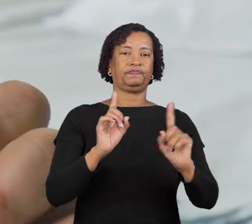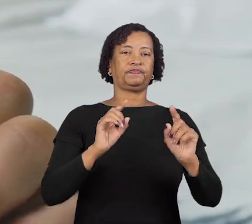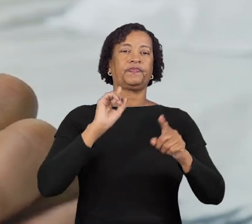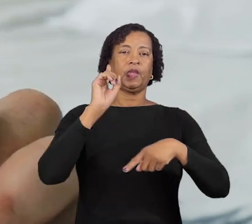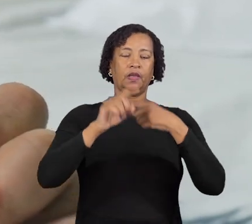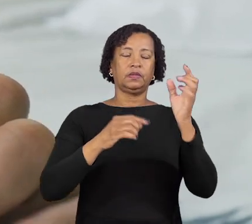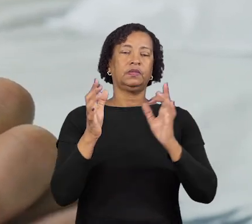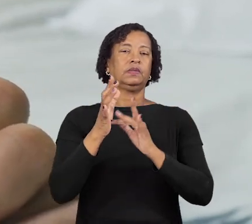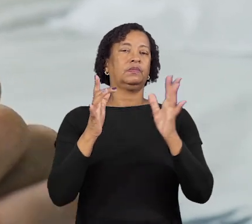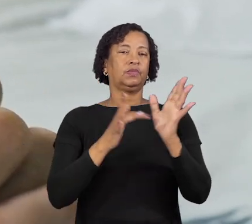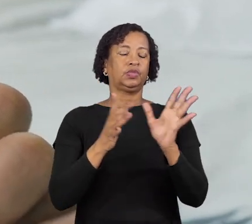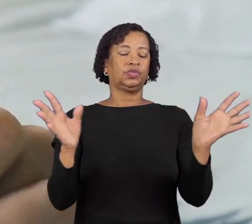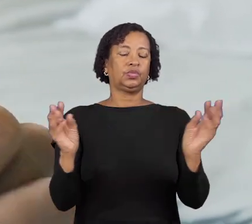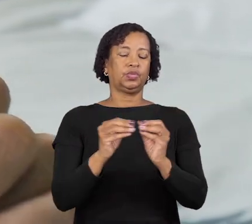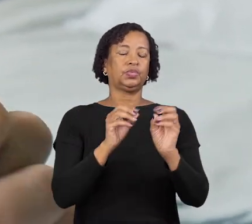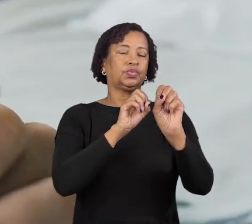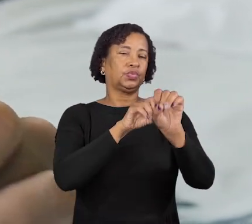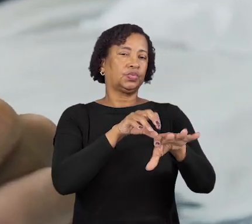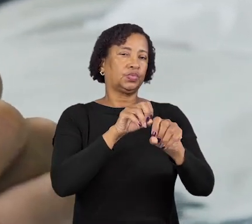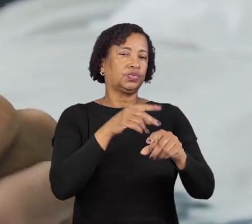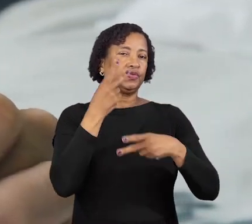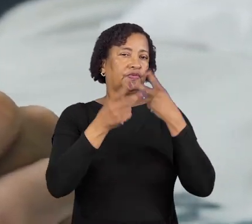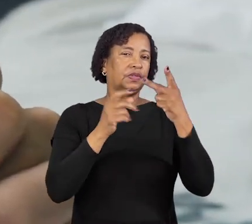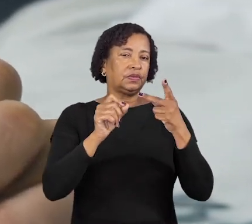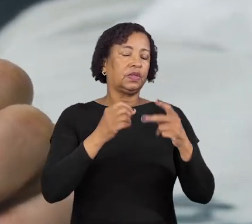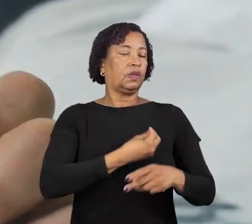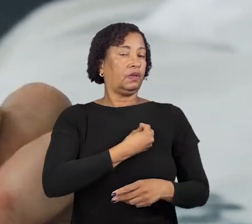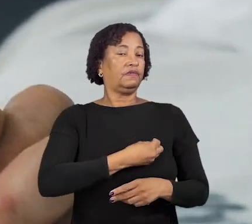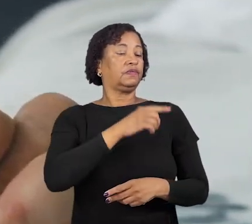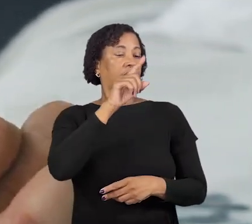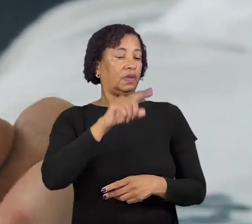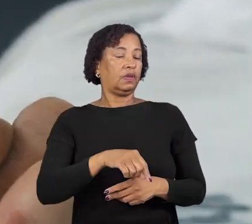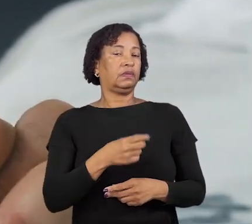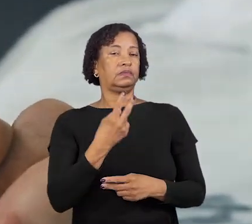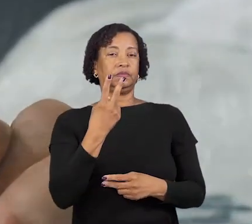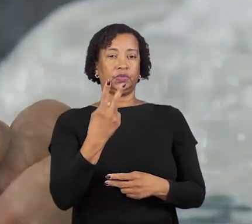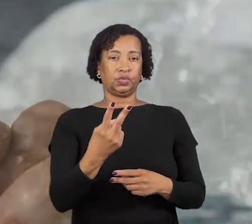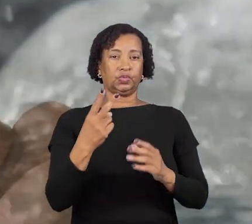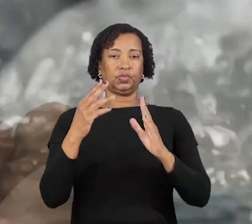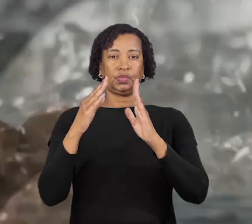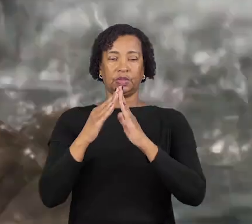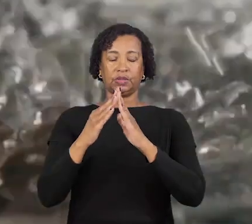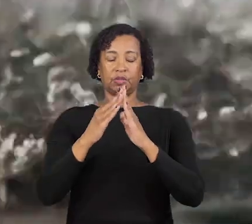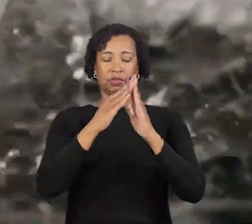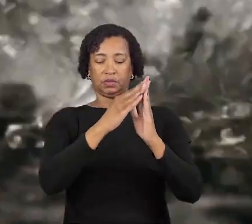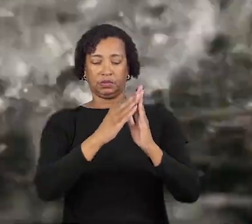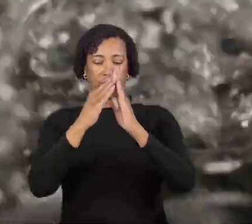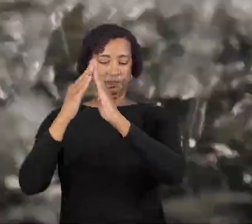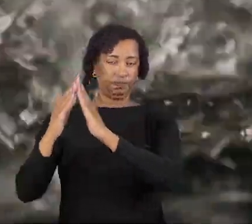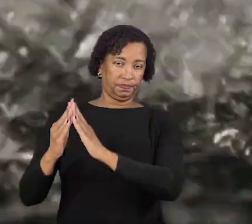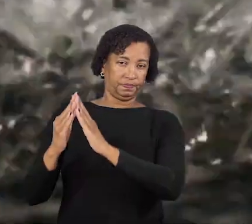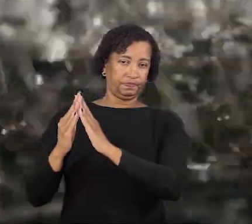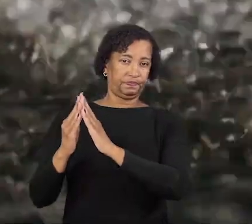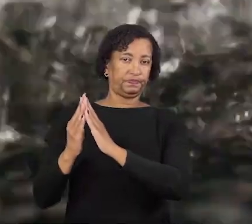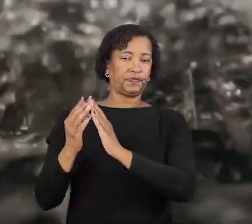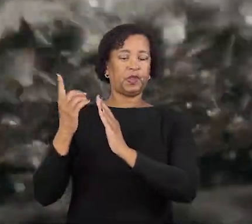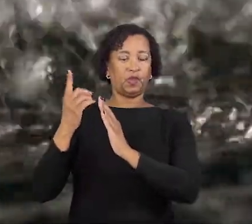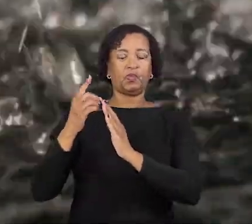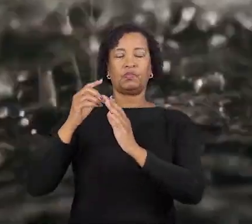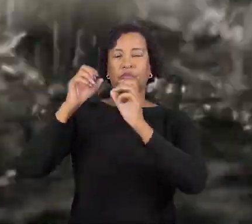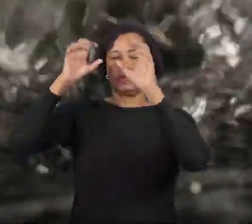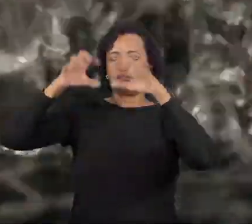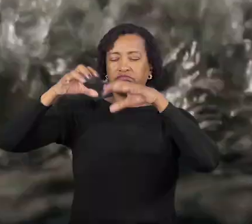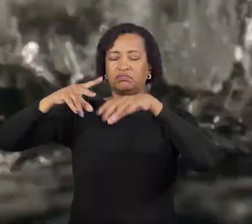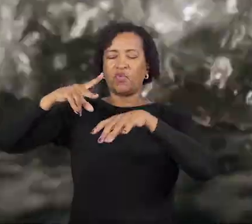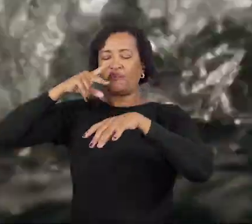A seguir, Jesus conclui o seu ensinamento falando, a vida é assim, duas casas, uma ao lado da outra, e uma